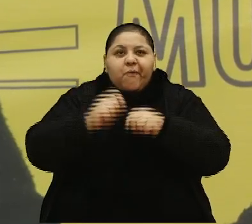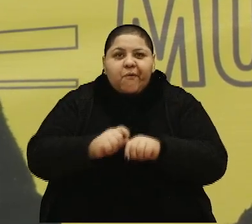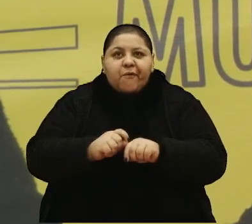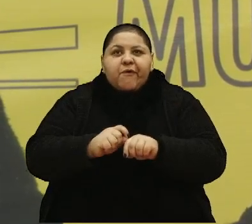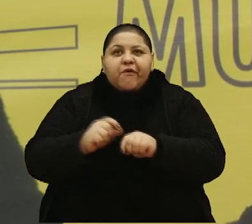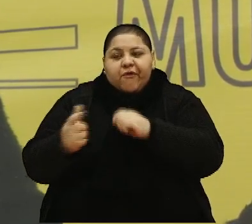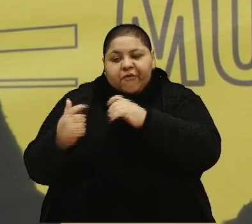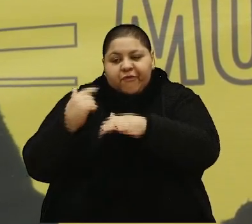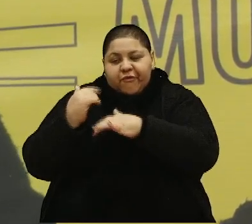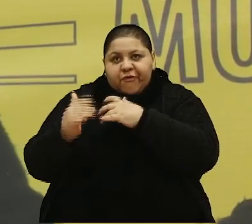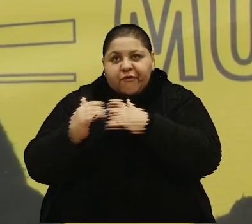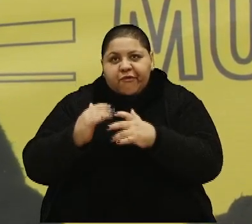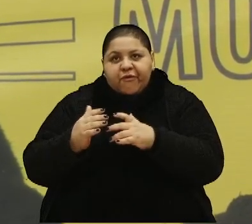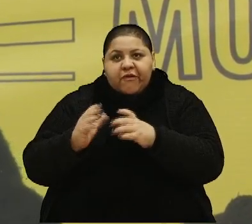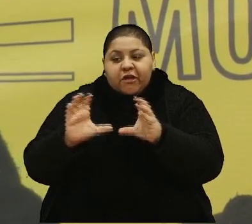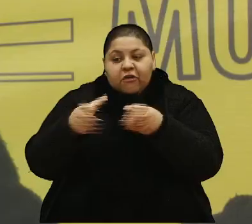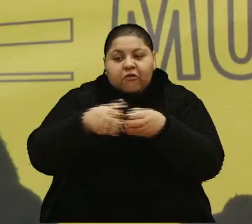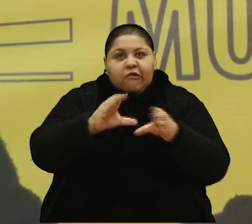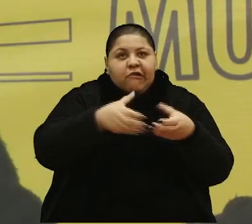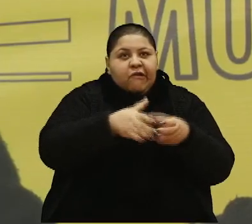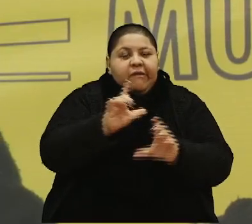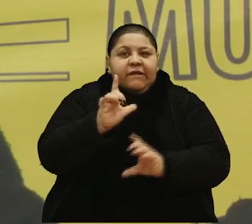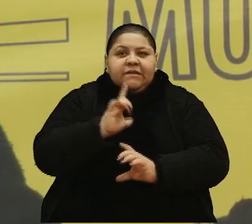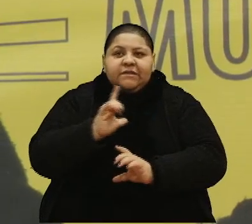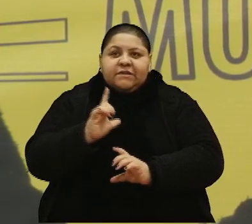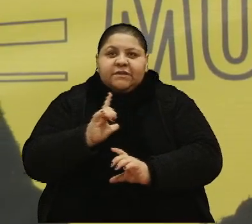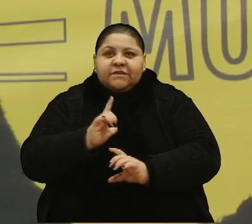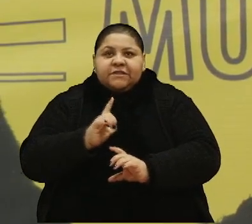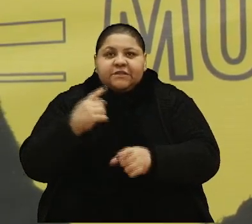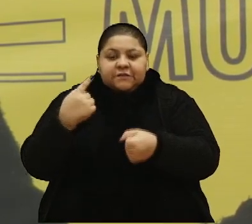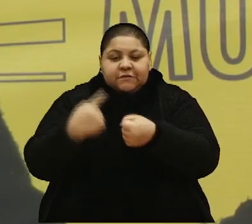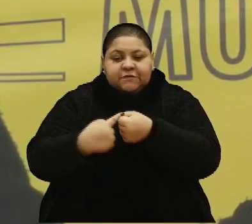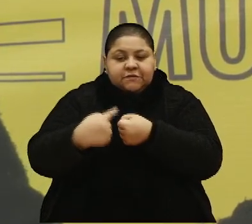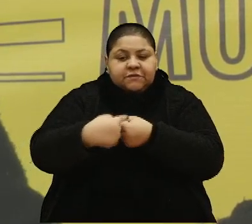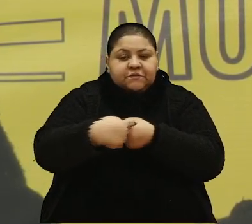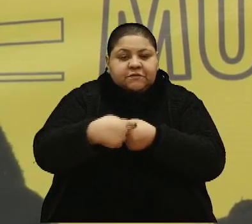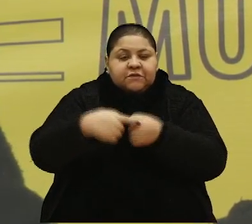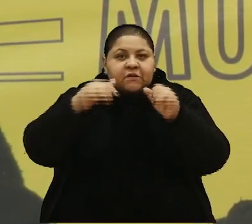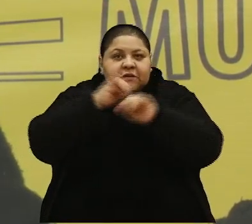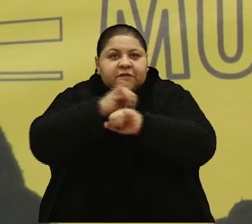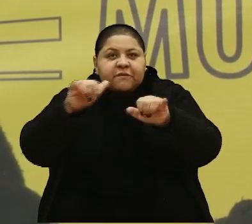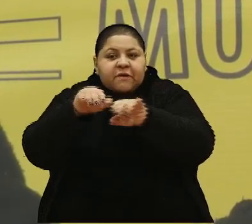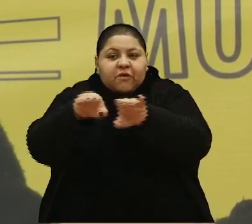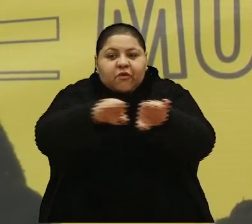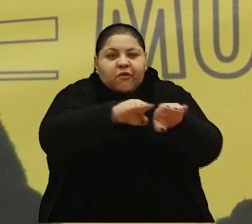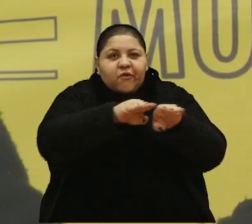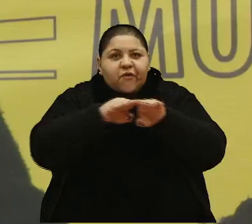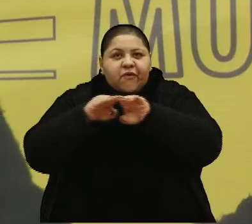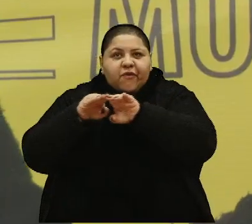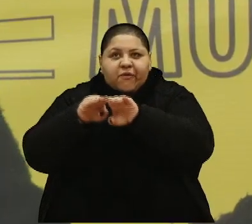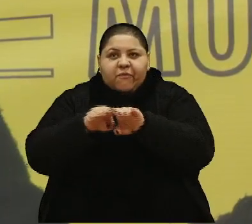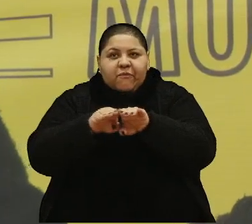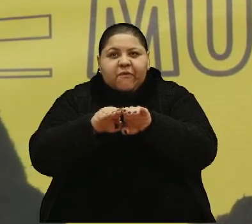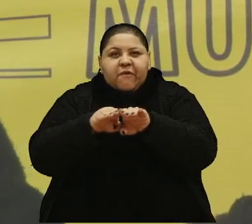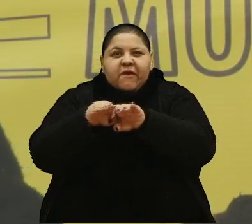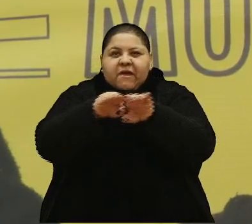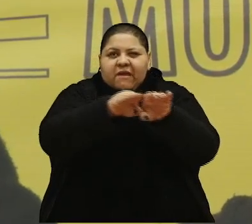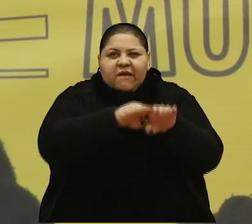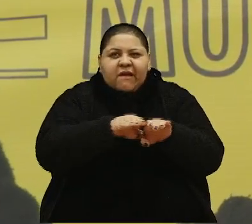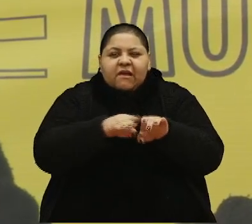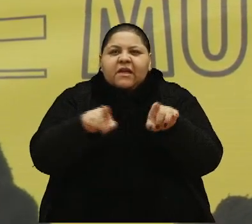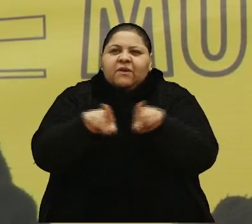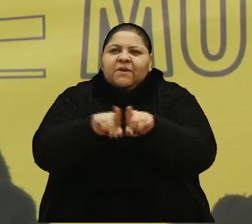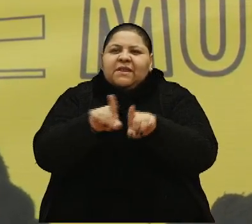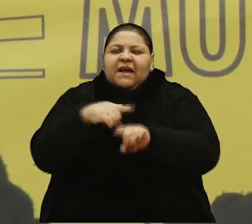esses movimentos, esses núcleos que a gente tem diante da cidade para estar promovendo a igualdade, a equidade que a gente tanto corre